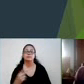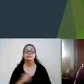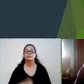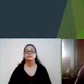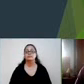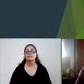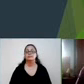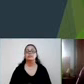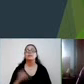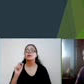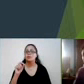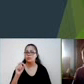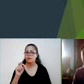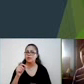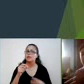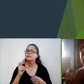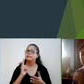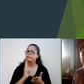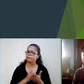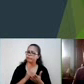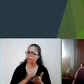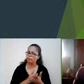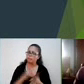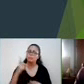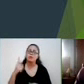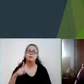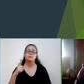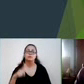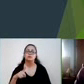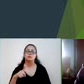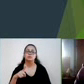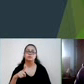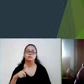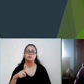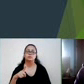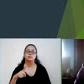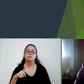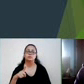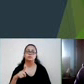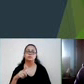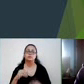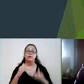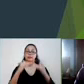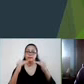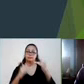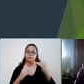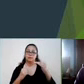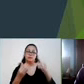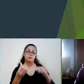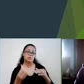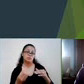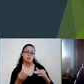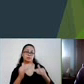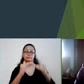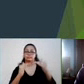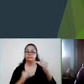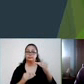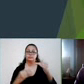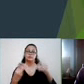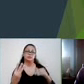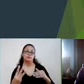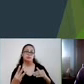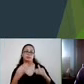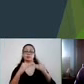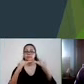da dízima periódica. É o que fica sempre repetindo. Nessa daqui, ó, é o 6. Nessa é o